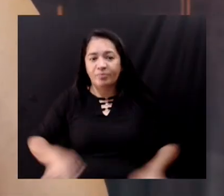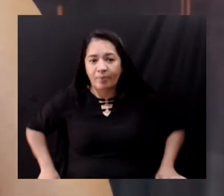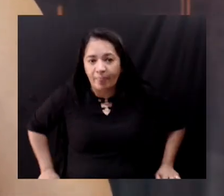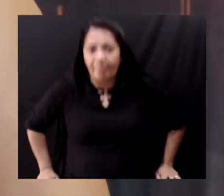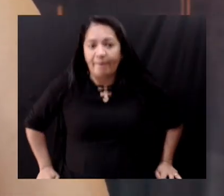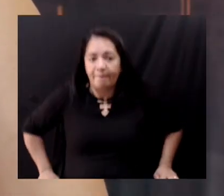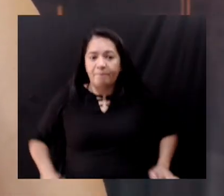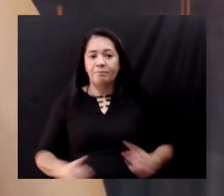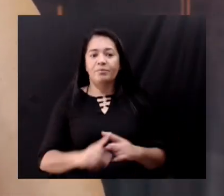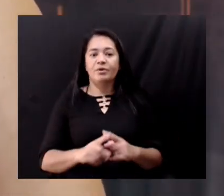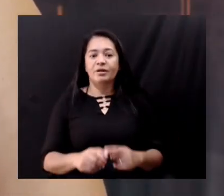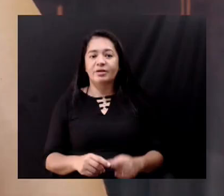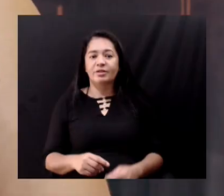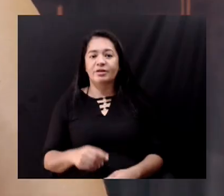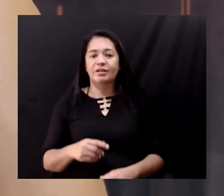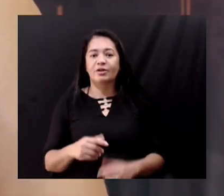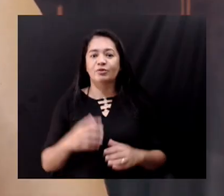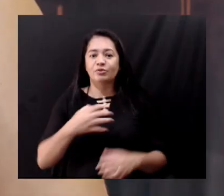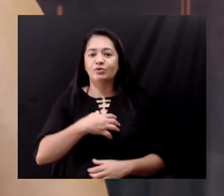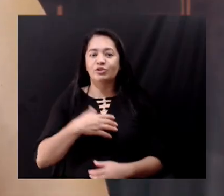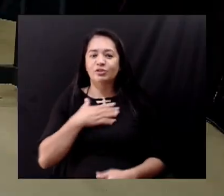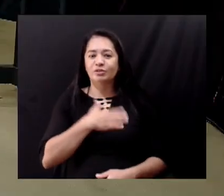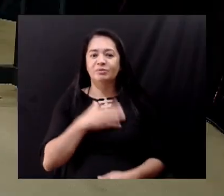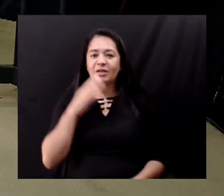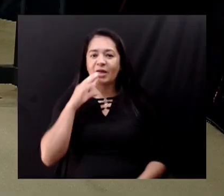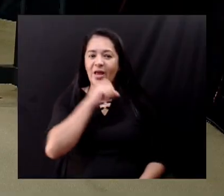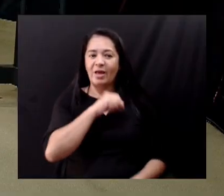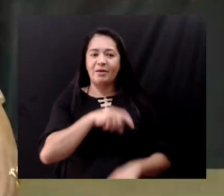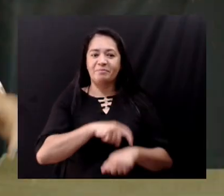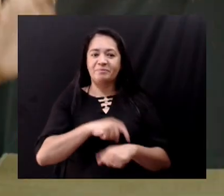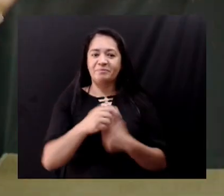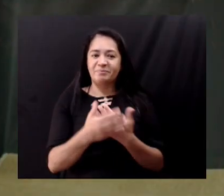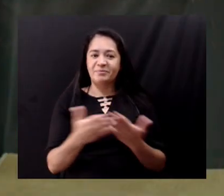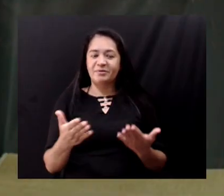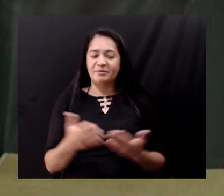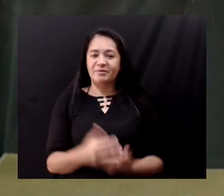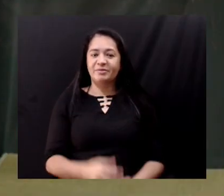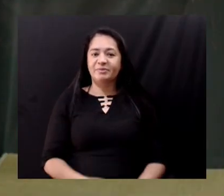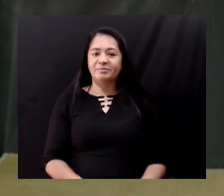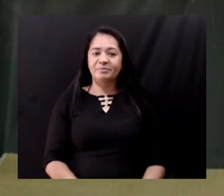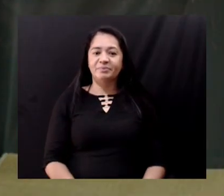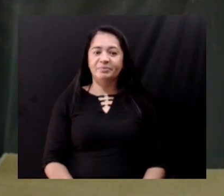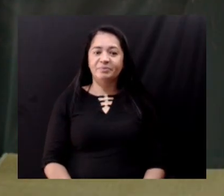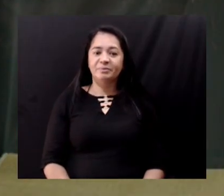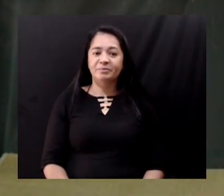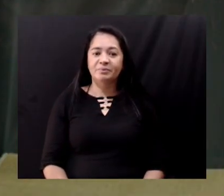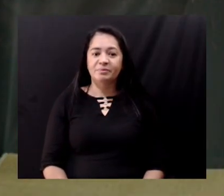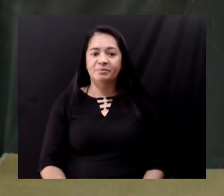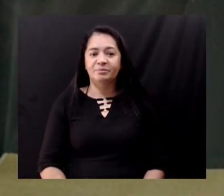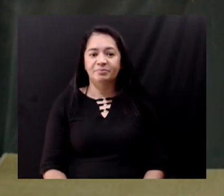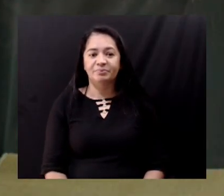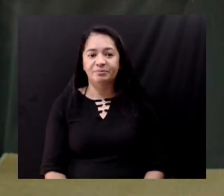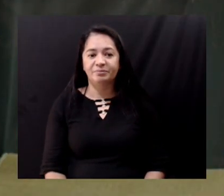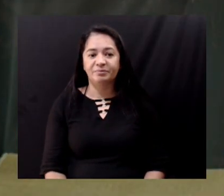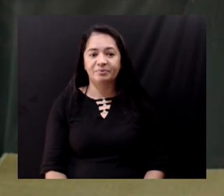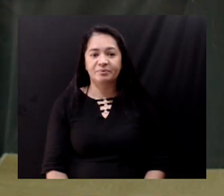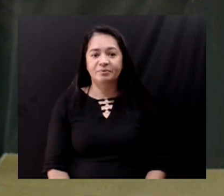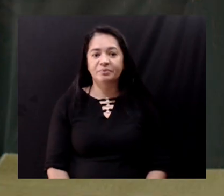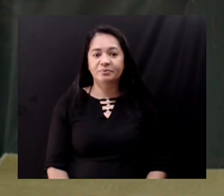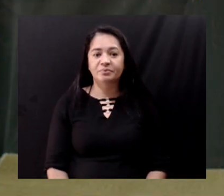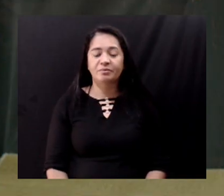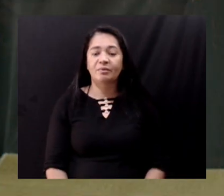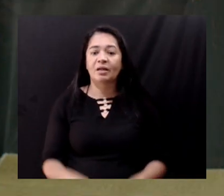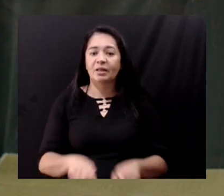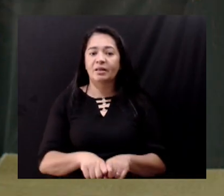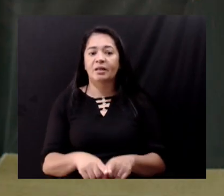prazer mais rapidinha ali, momentânea para você. Legal. Agora eu vou repassar essa pergunta do Cristiano também para nossa psicóloga, né, porque é uma